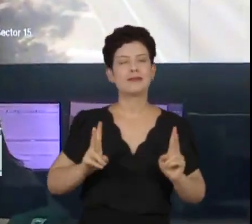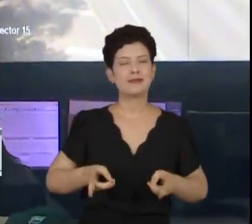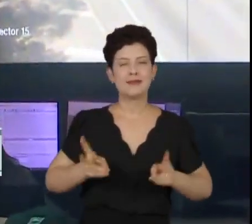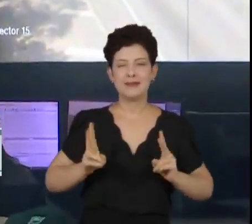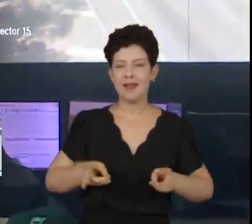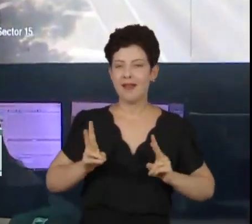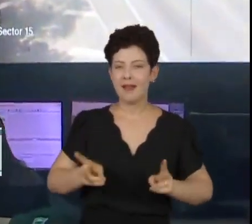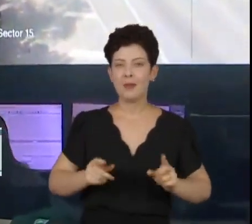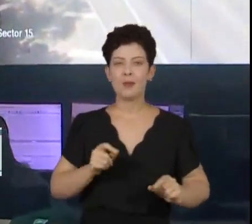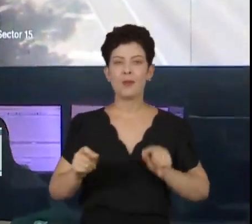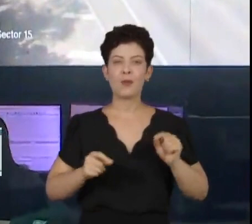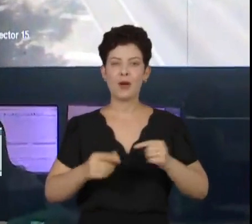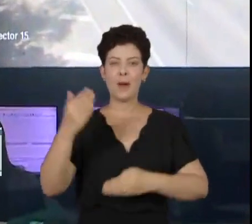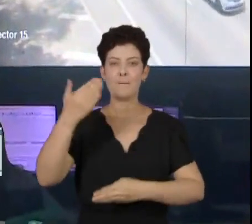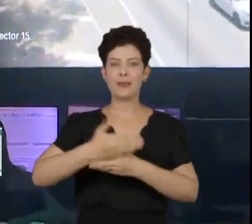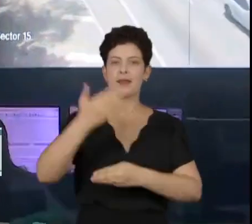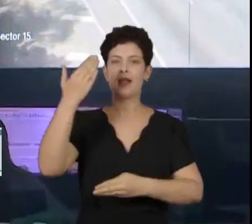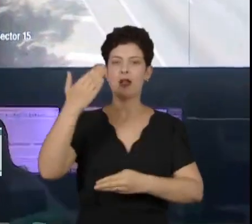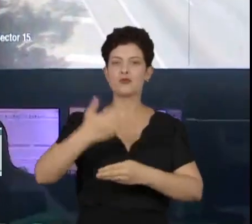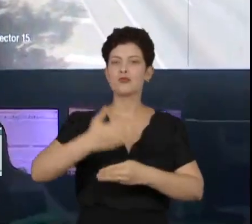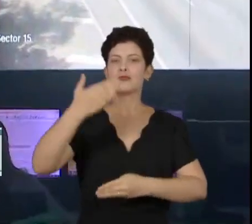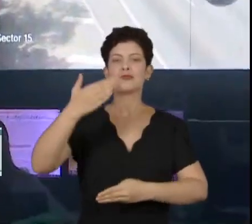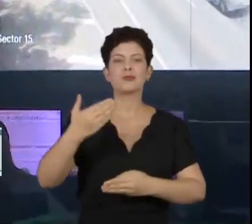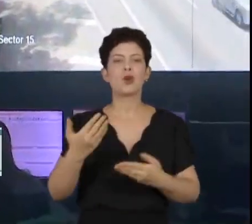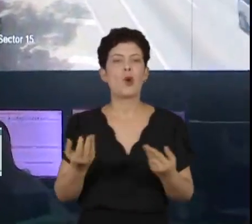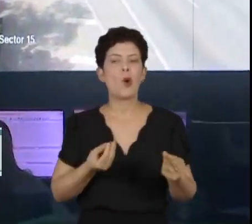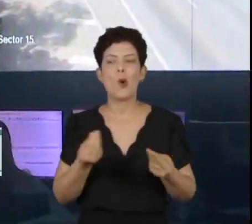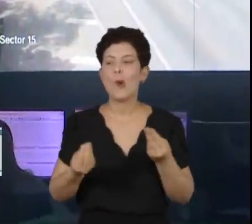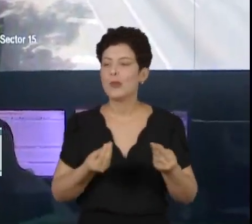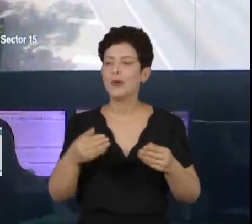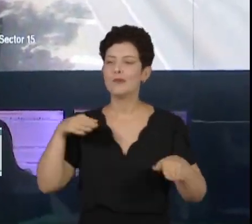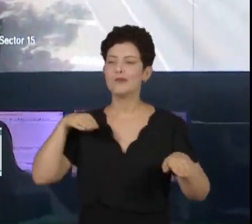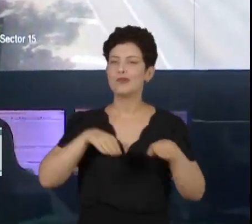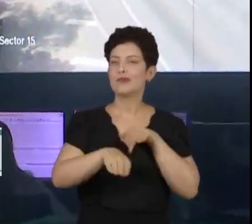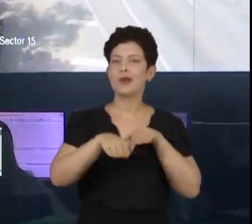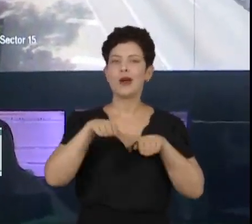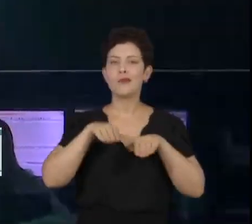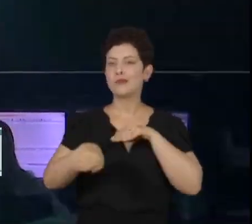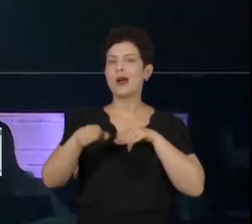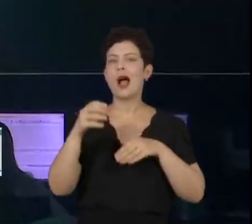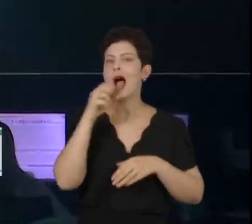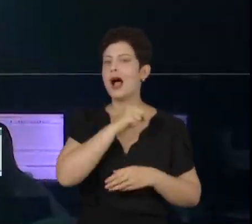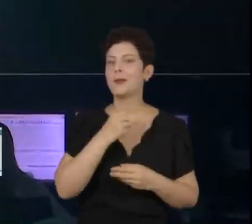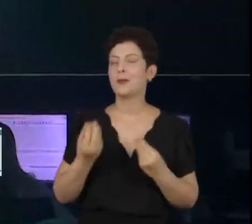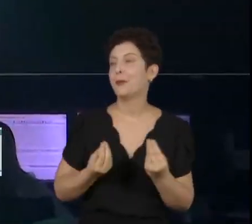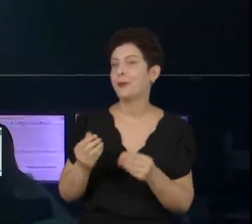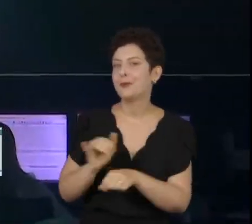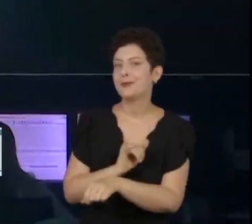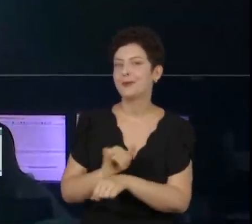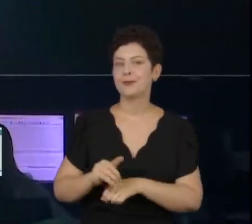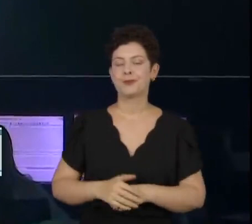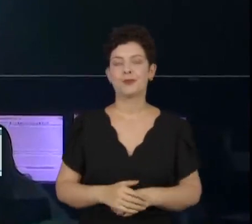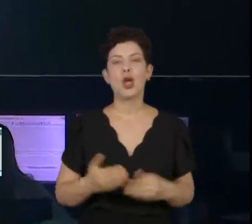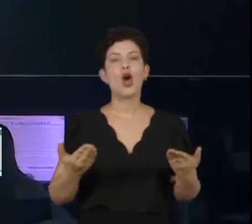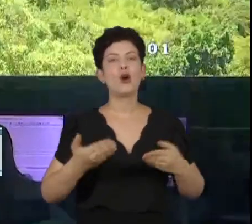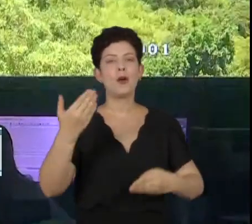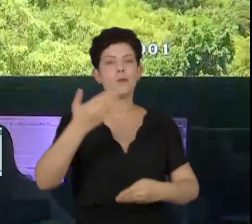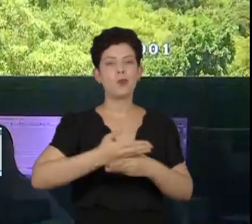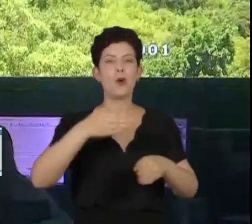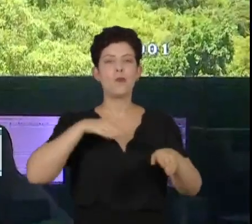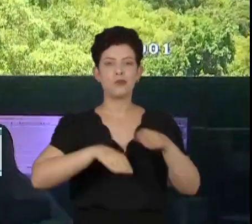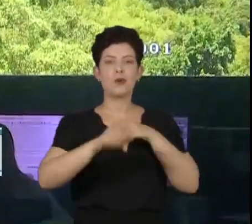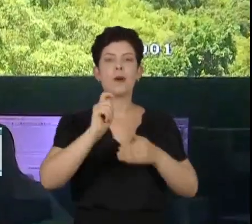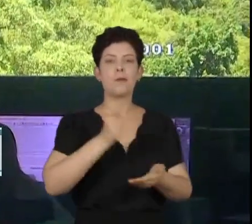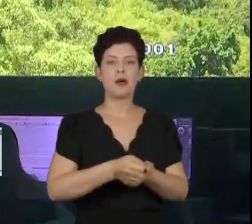congestionado é o pedágio. O que as pessoas podem fazer para tentar passar mais rápido pelos pedágios? Hoje, nos pedágios, a gente tem as